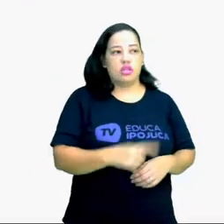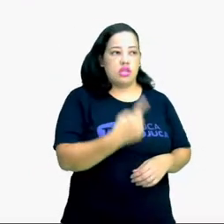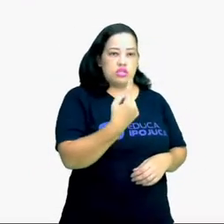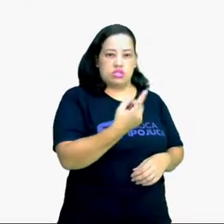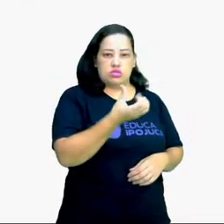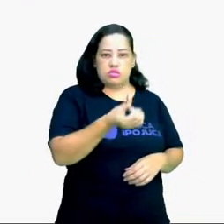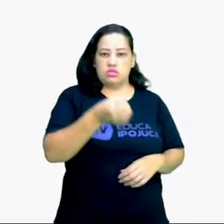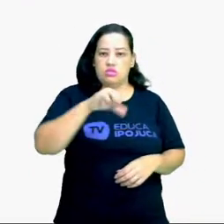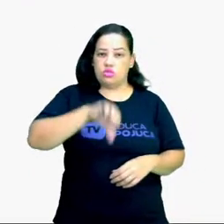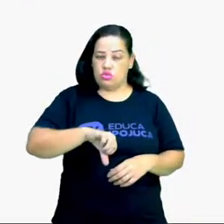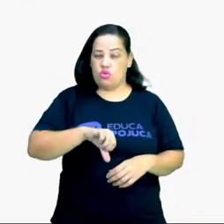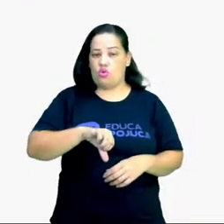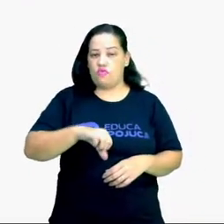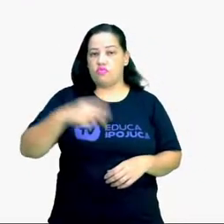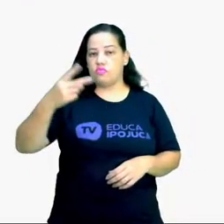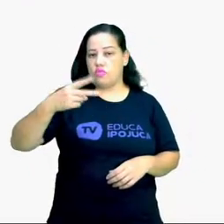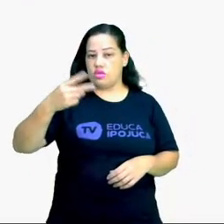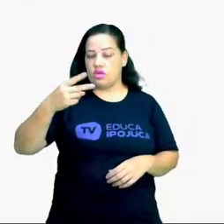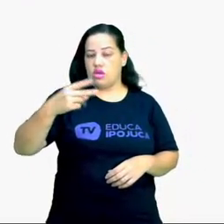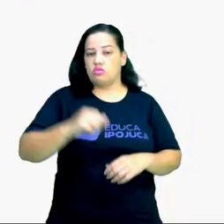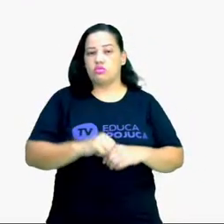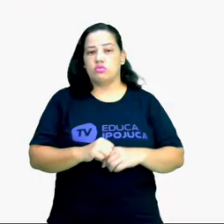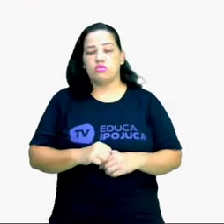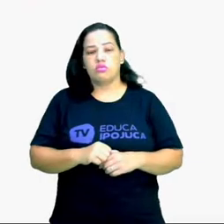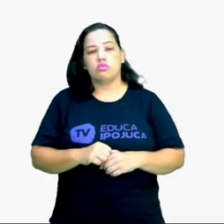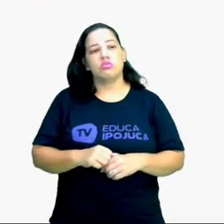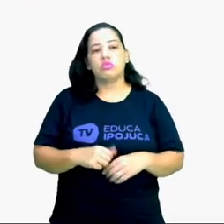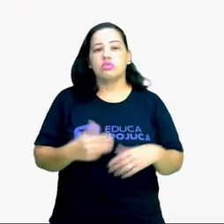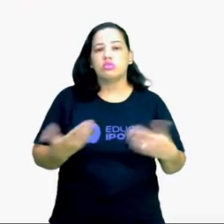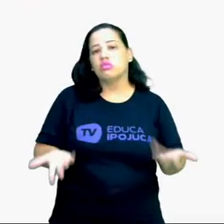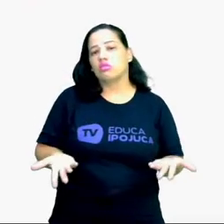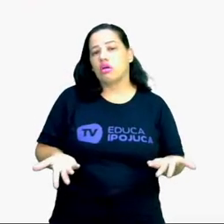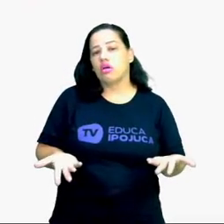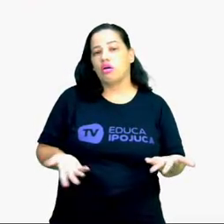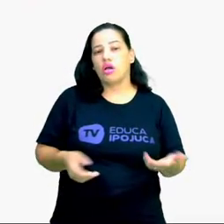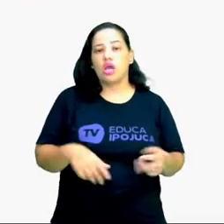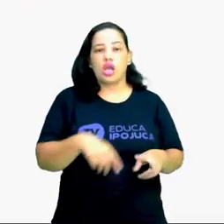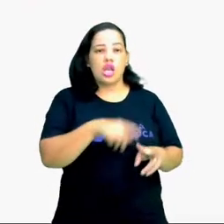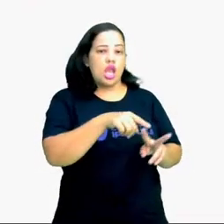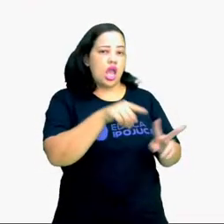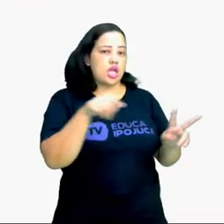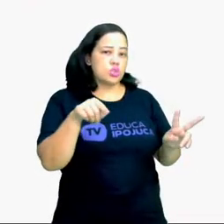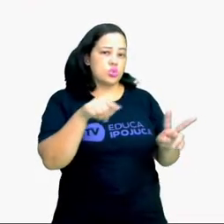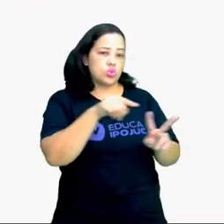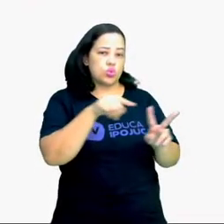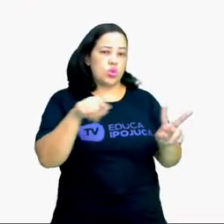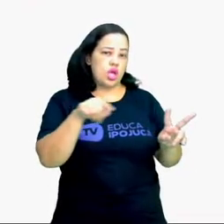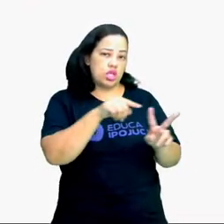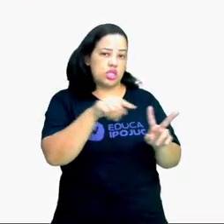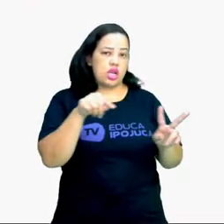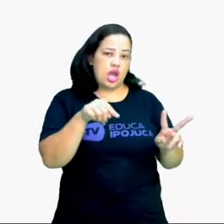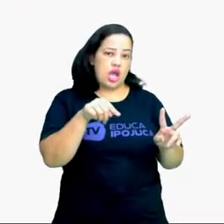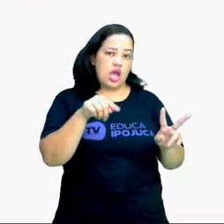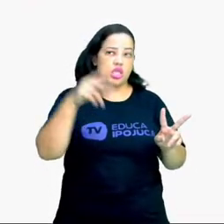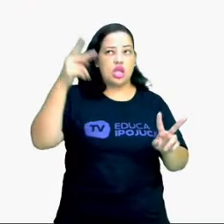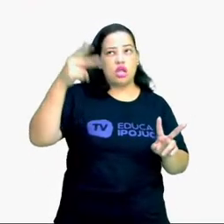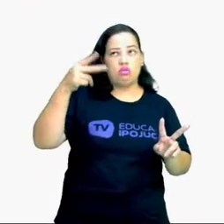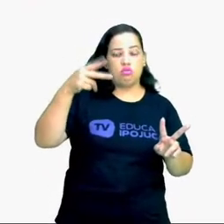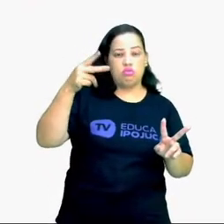quadrados. Então, que número vai ser a raiz quadrada que elevado ao quadrado